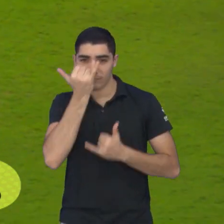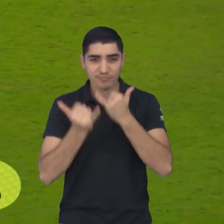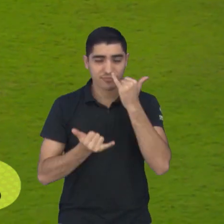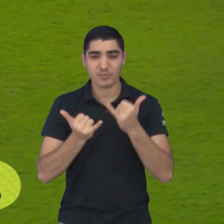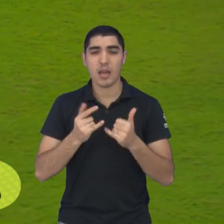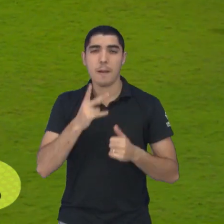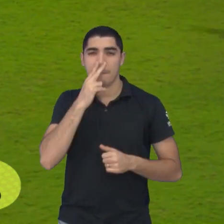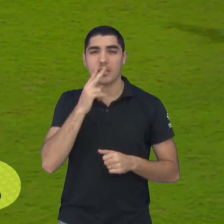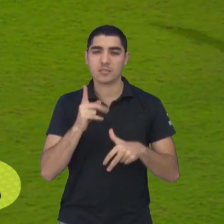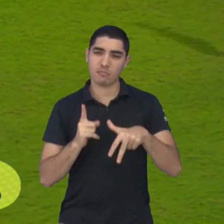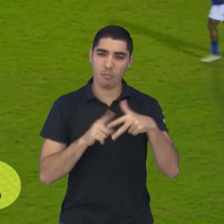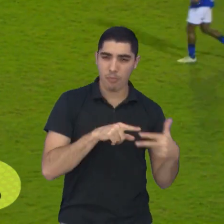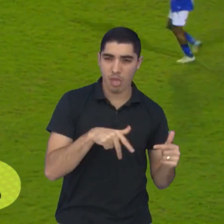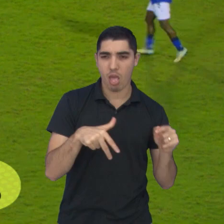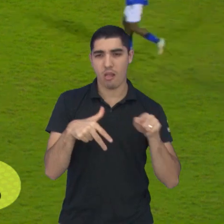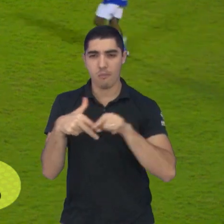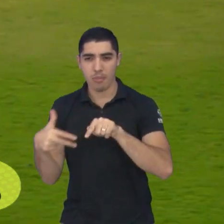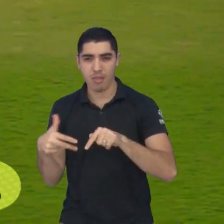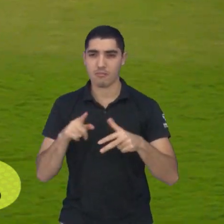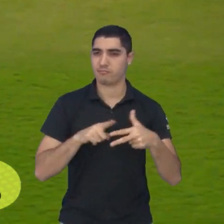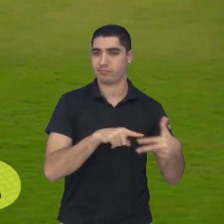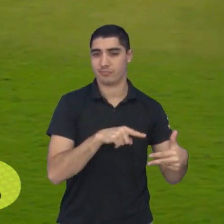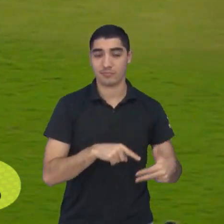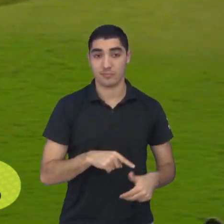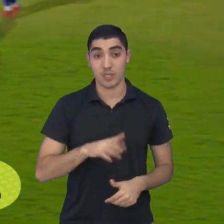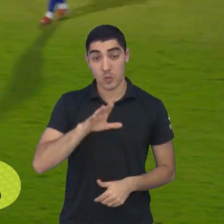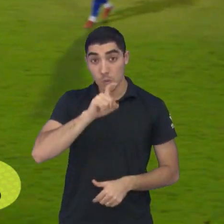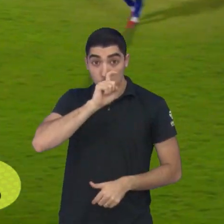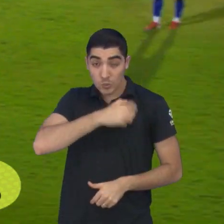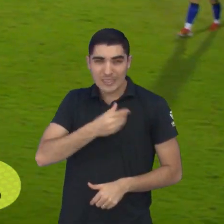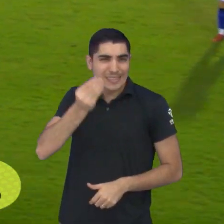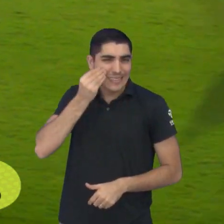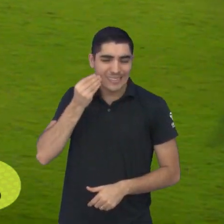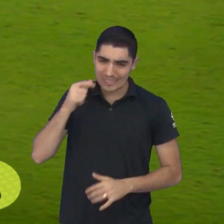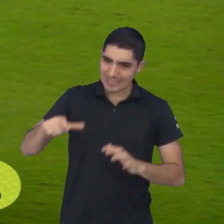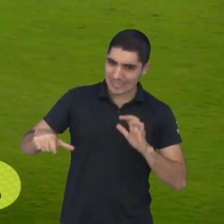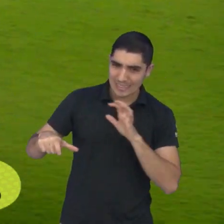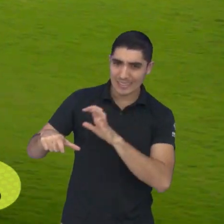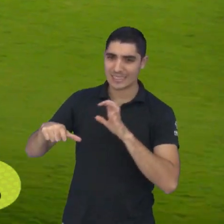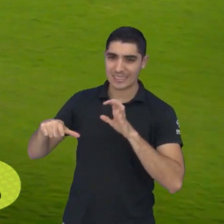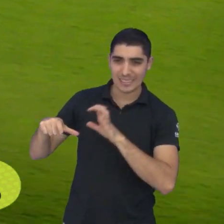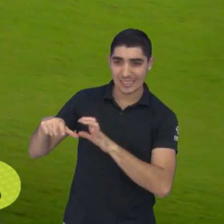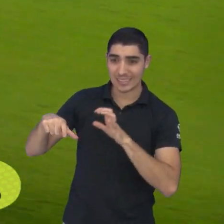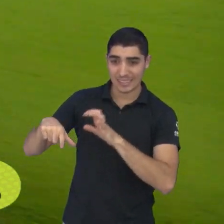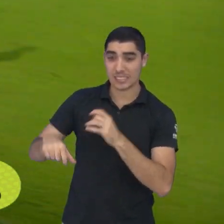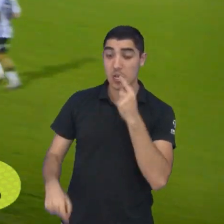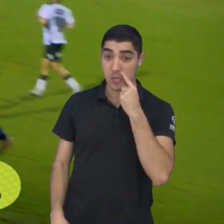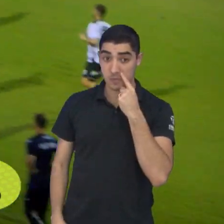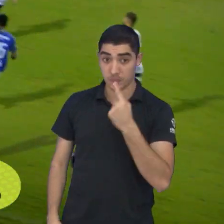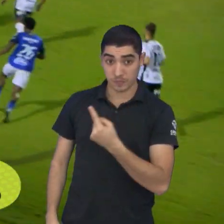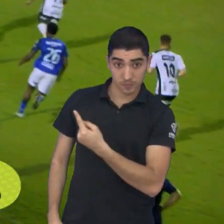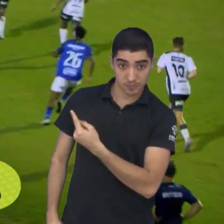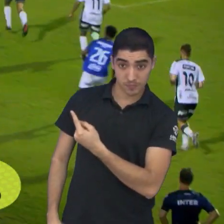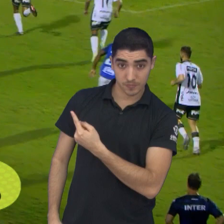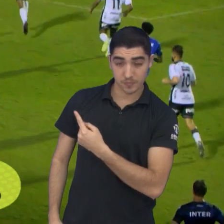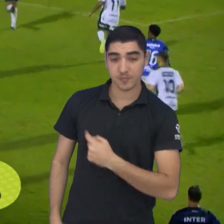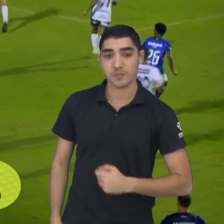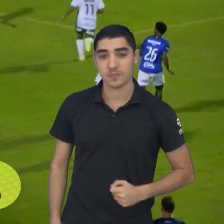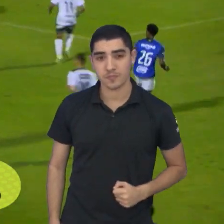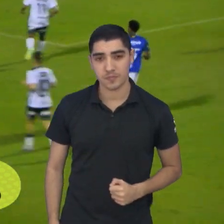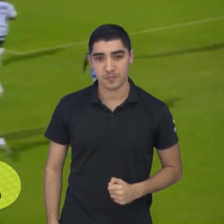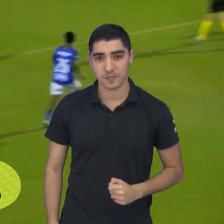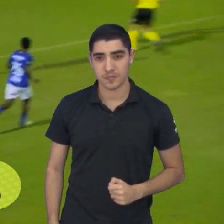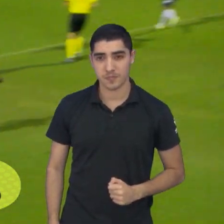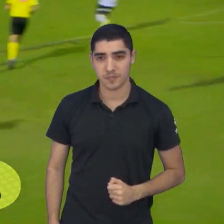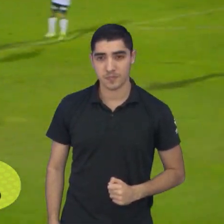ficou mais faltoso no meio-campo. A Águia ainda tentava criar pelos lados. E foi novamente com a dupla Heitor Roca e Franco